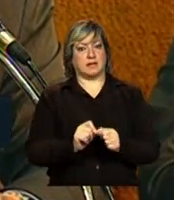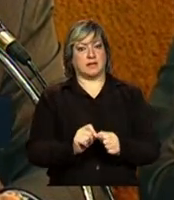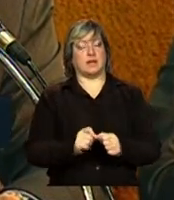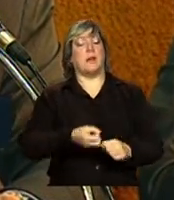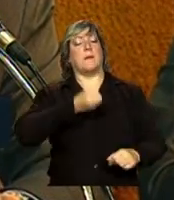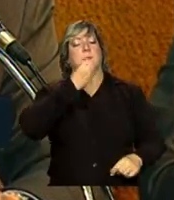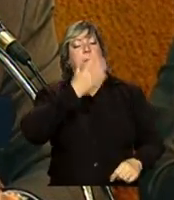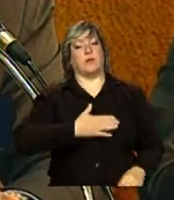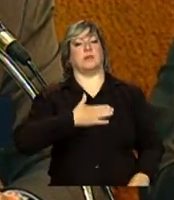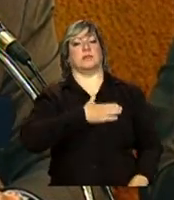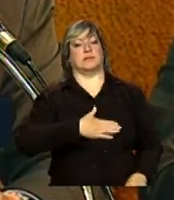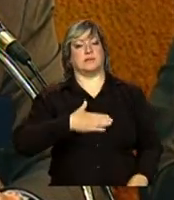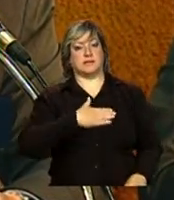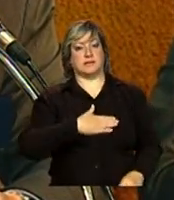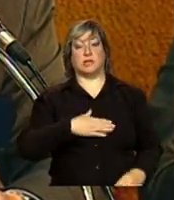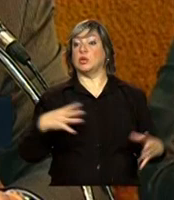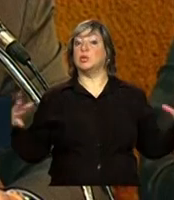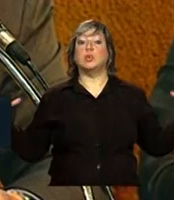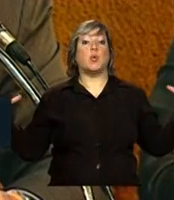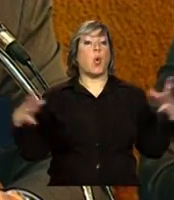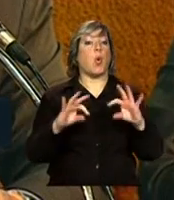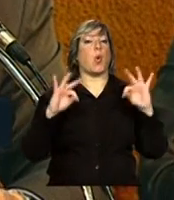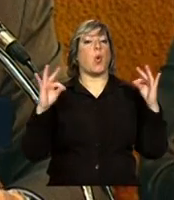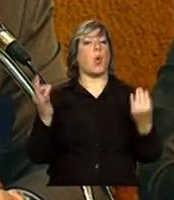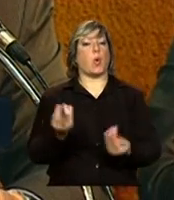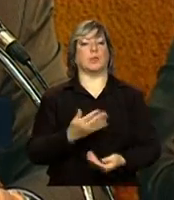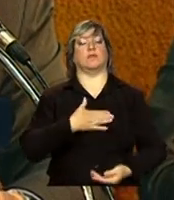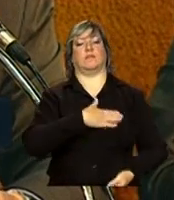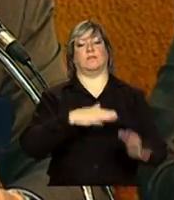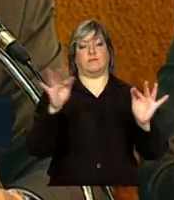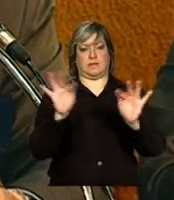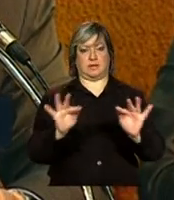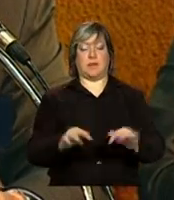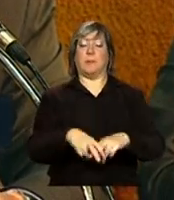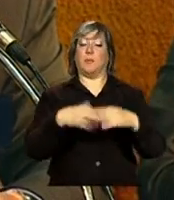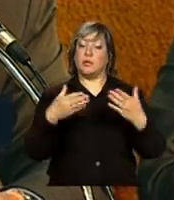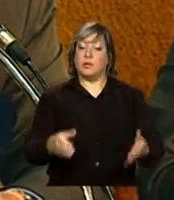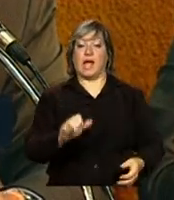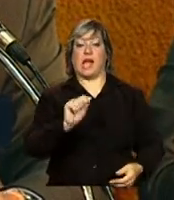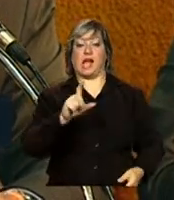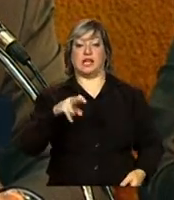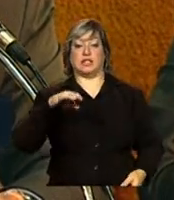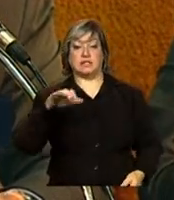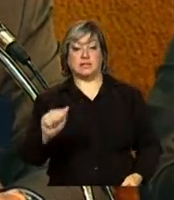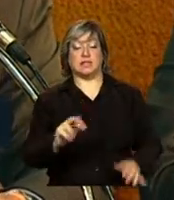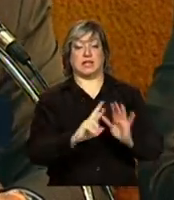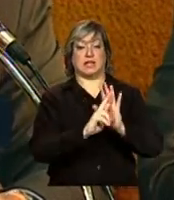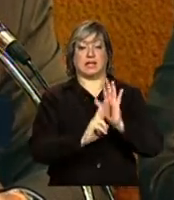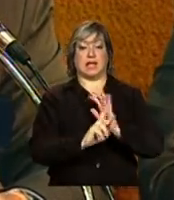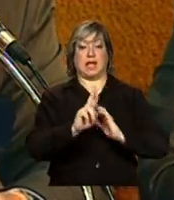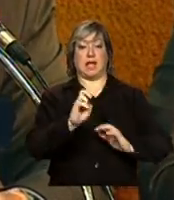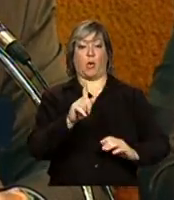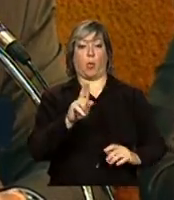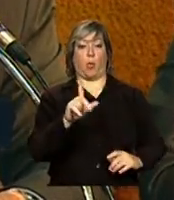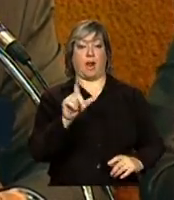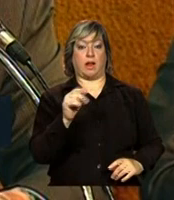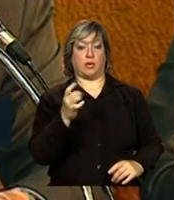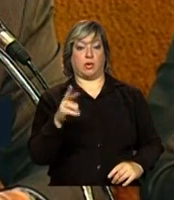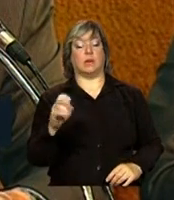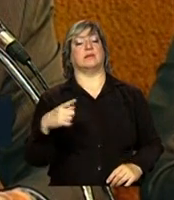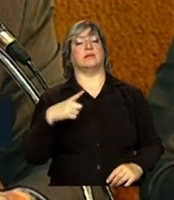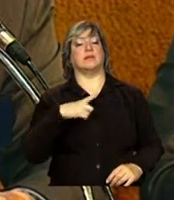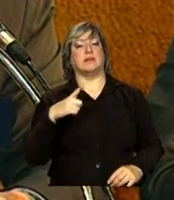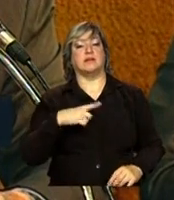a satisfação do interesse coletivo e é por isso que as agências reguladoras se justificam enquanto instituições dotadas de um